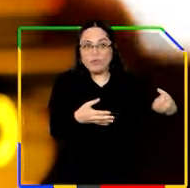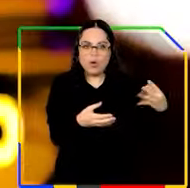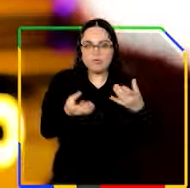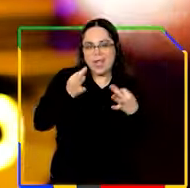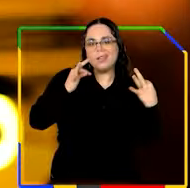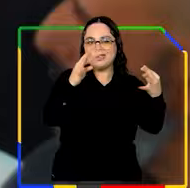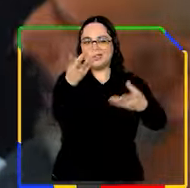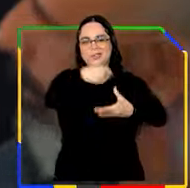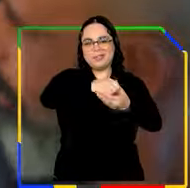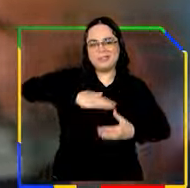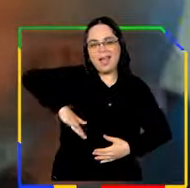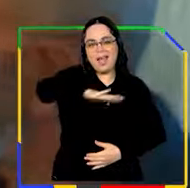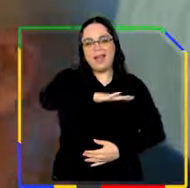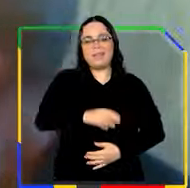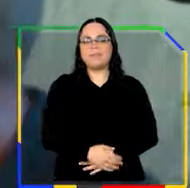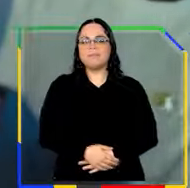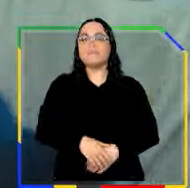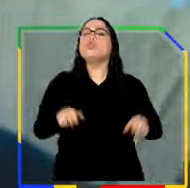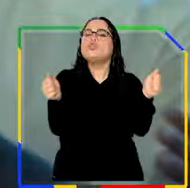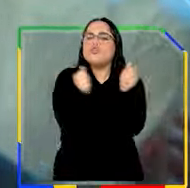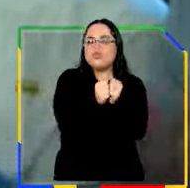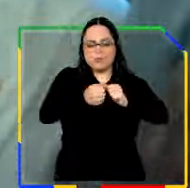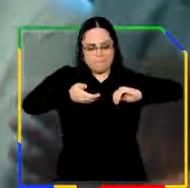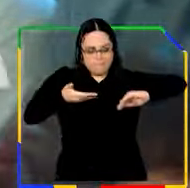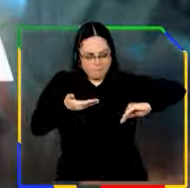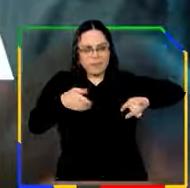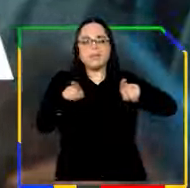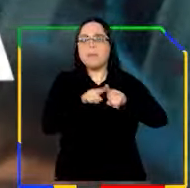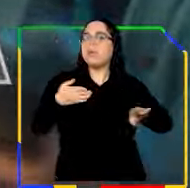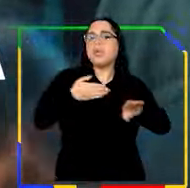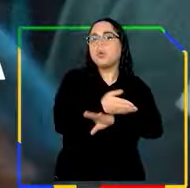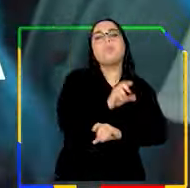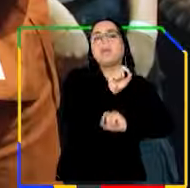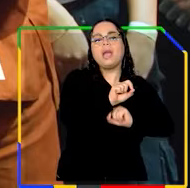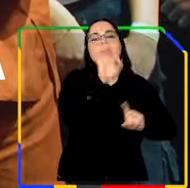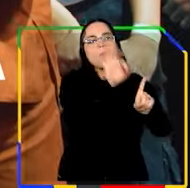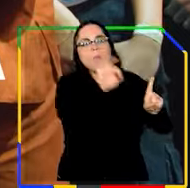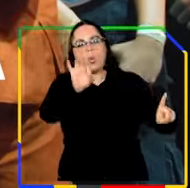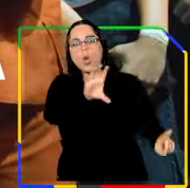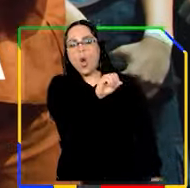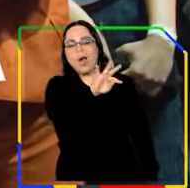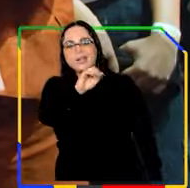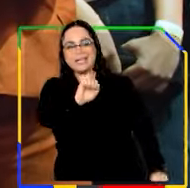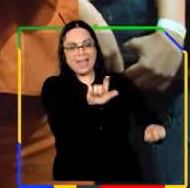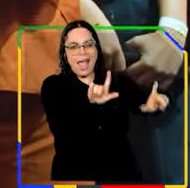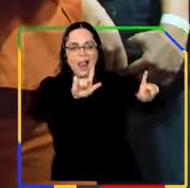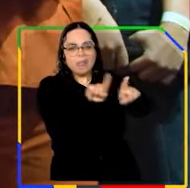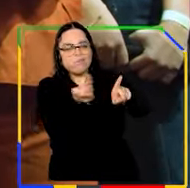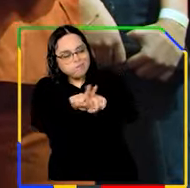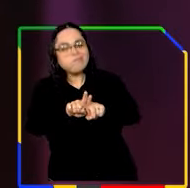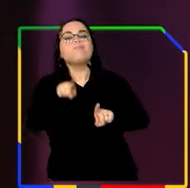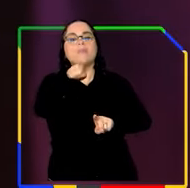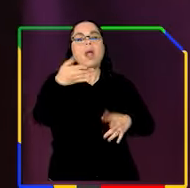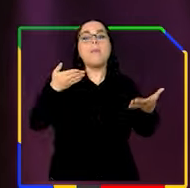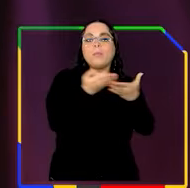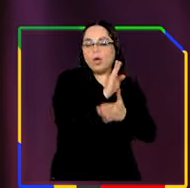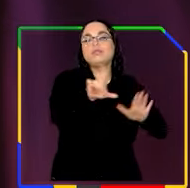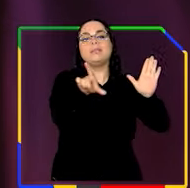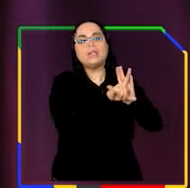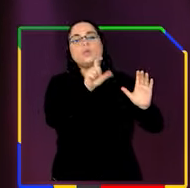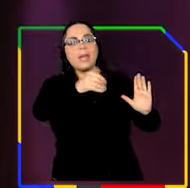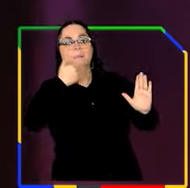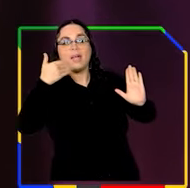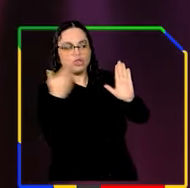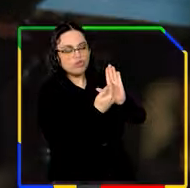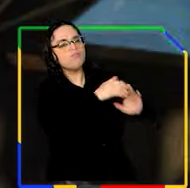modernizar o setor. Junto ao Congresso Nacional, retomamos a cota de tela e estamos trabalhando para a aprovação da regulamentação do